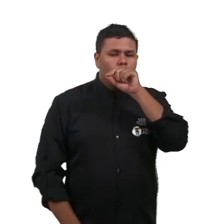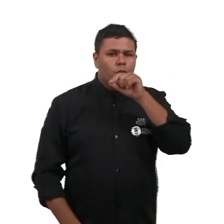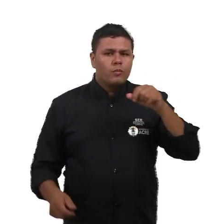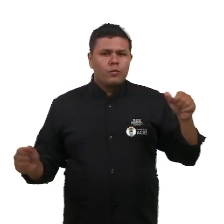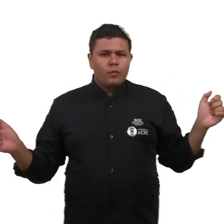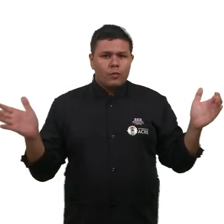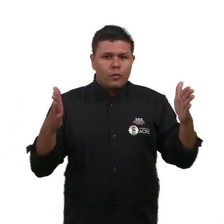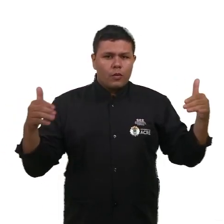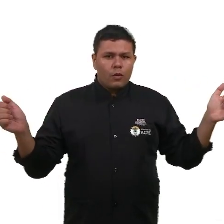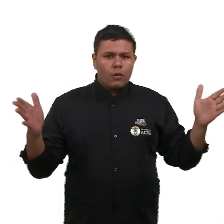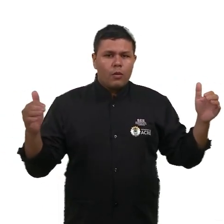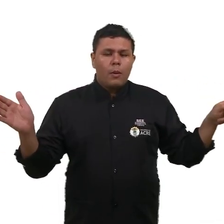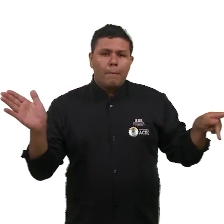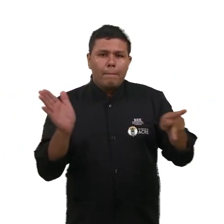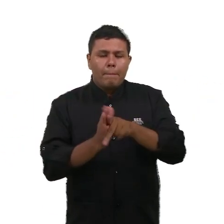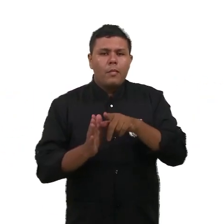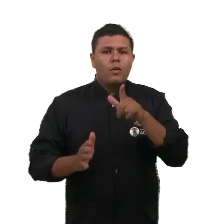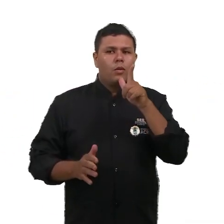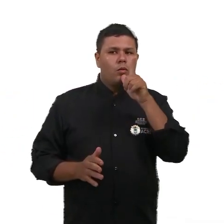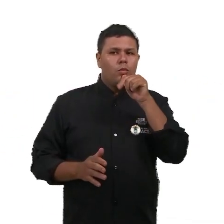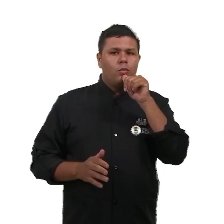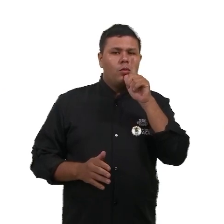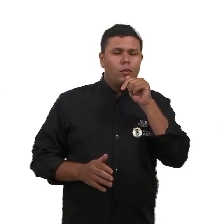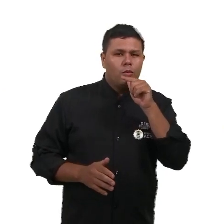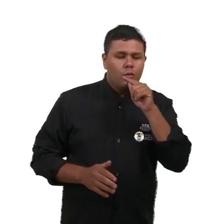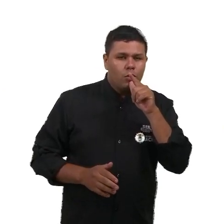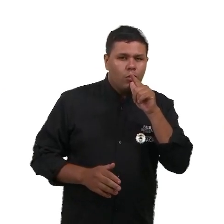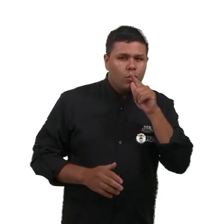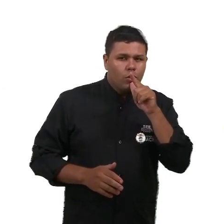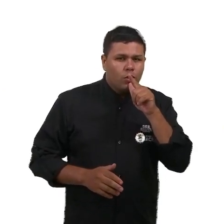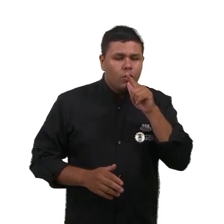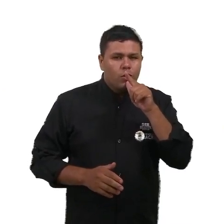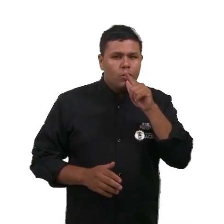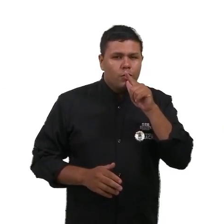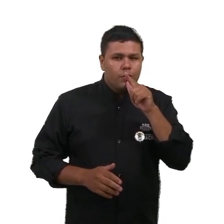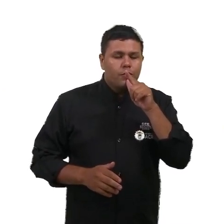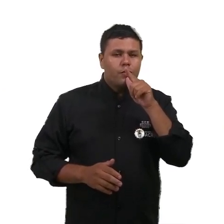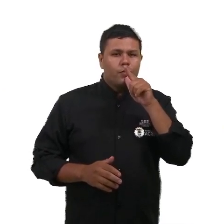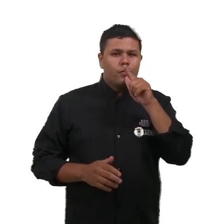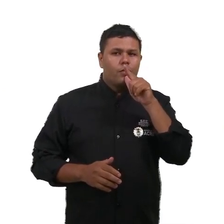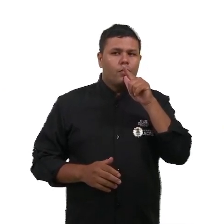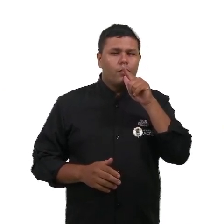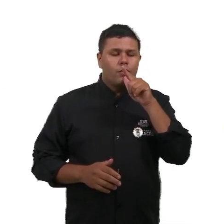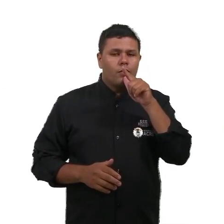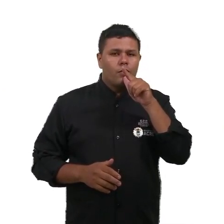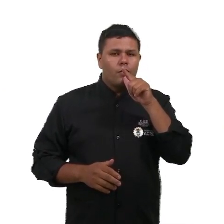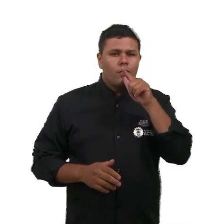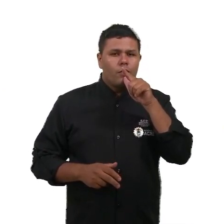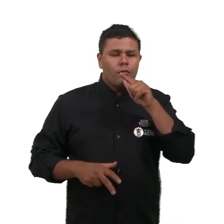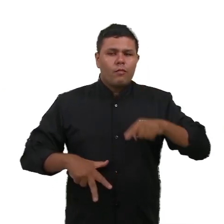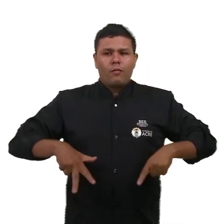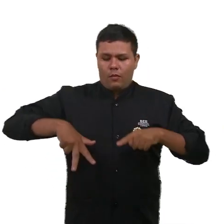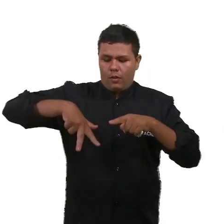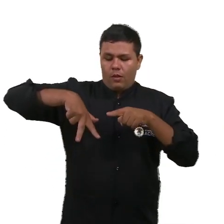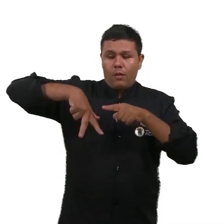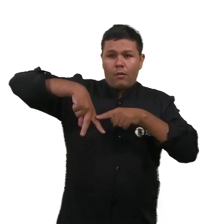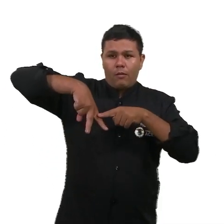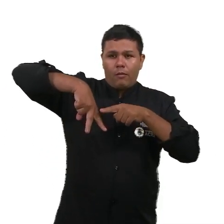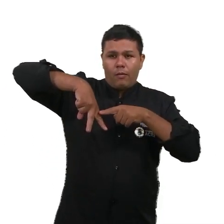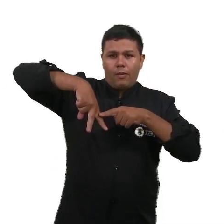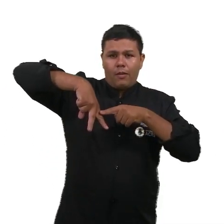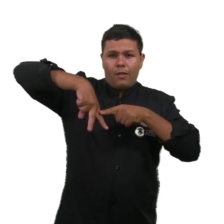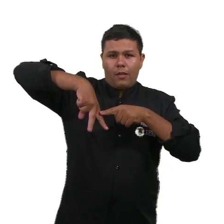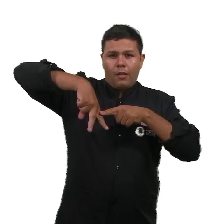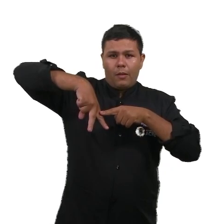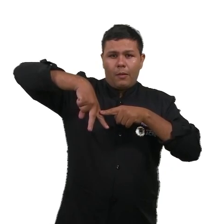elas tinham as pernas pequenas, só que com o tempo elas foram esticando. Por quê? Porque elas não queriam molhar